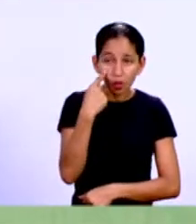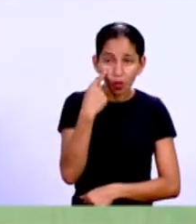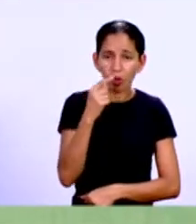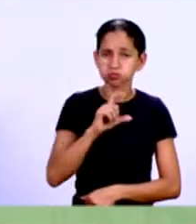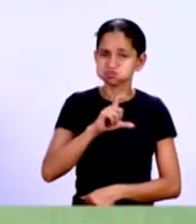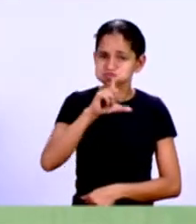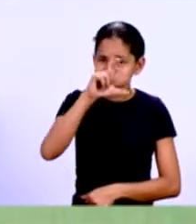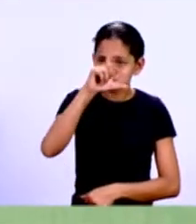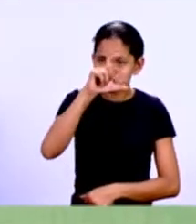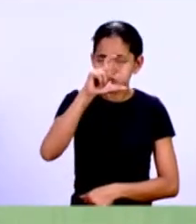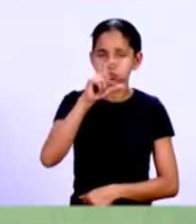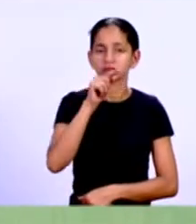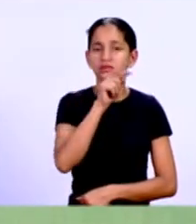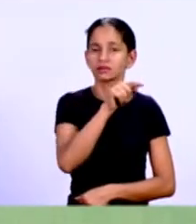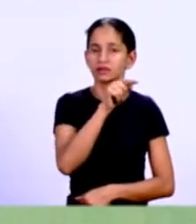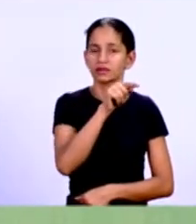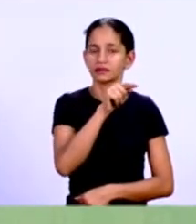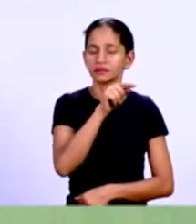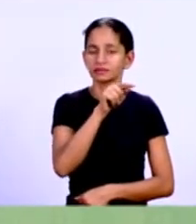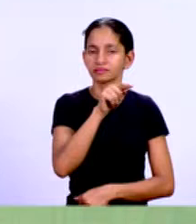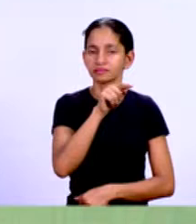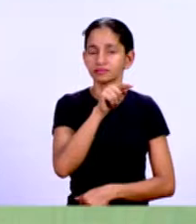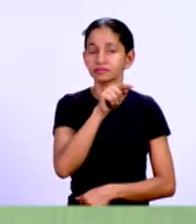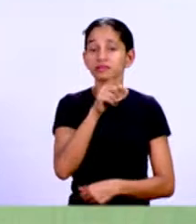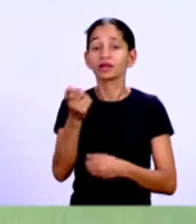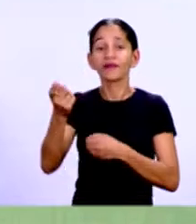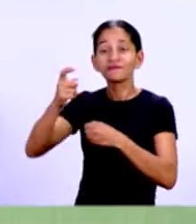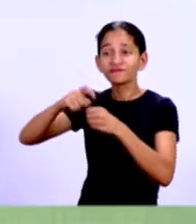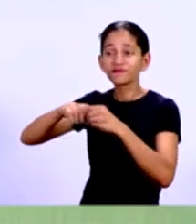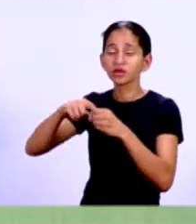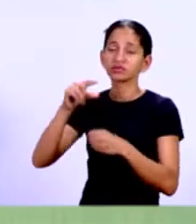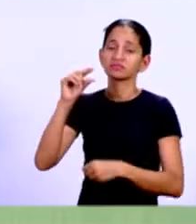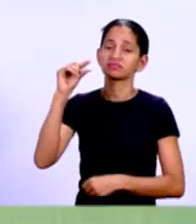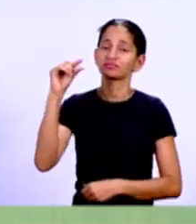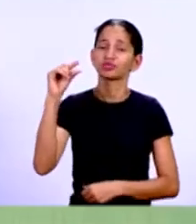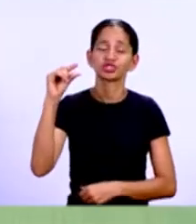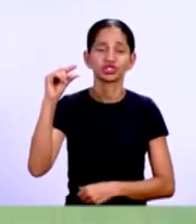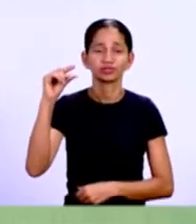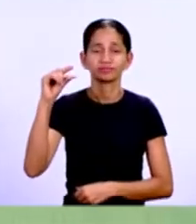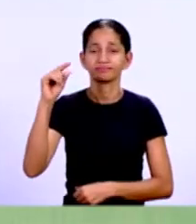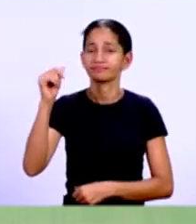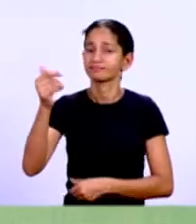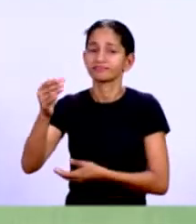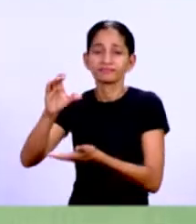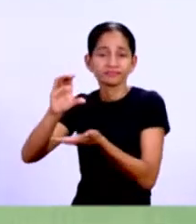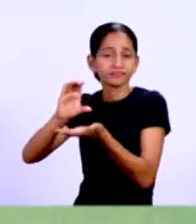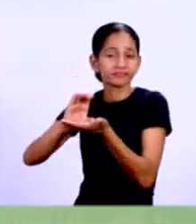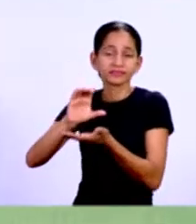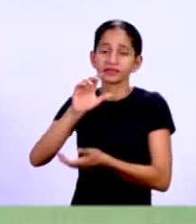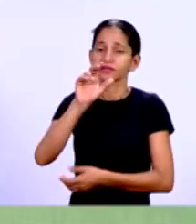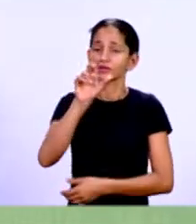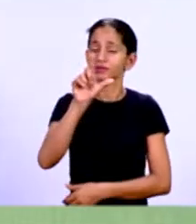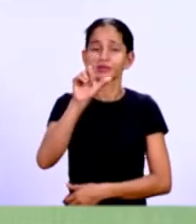alto. O risco está alto e o retorno está relativamente baixo. Olha o retorno aqui como está baixo.